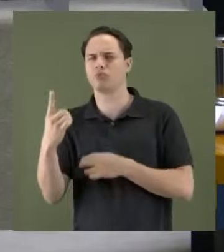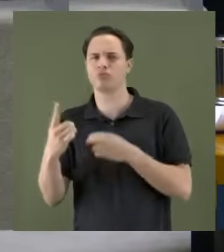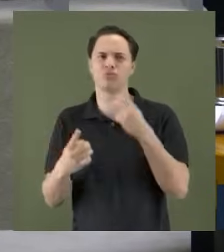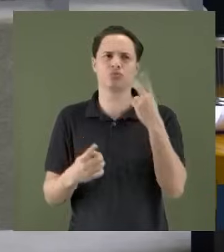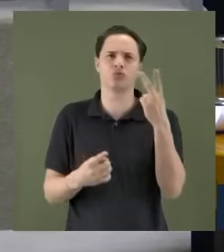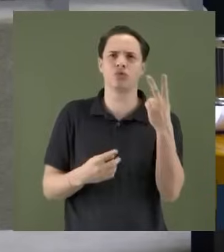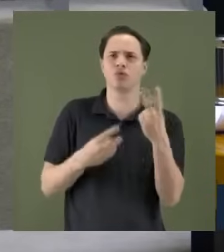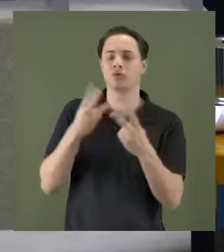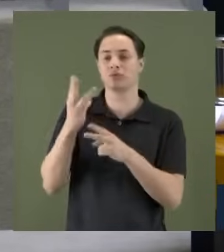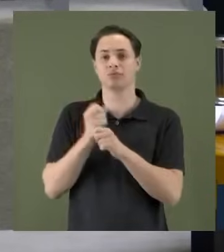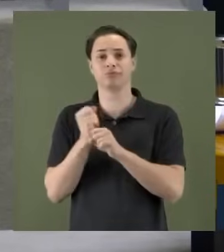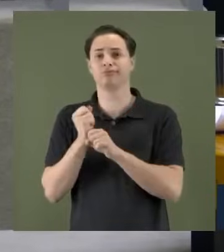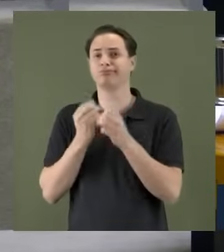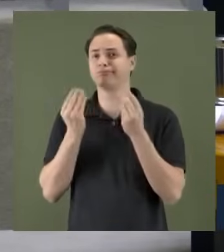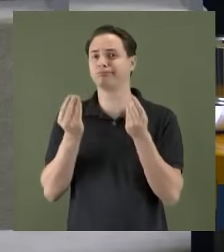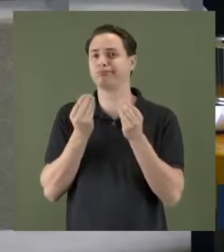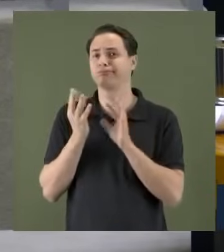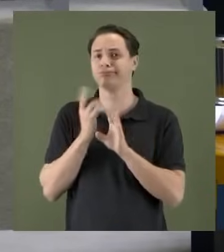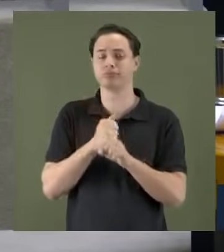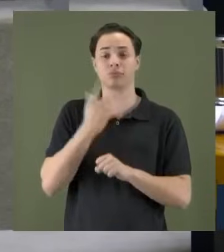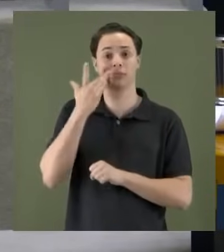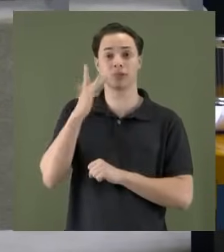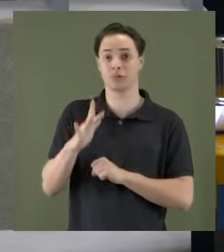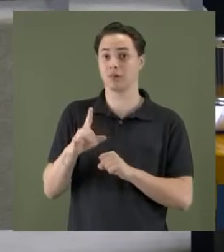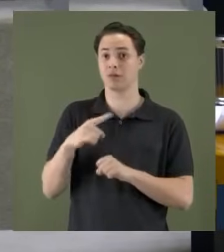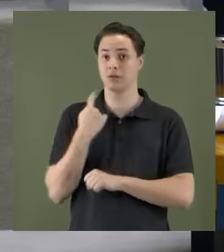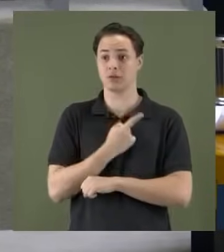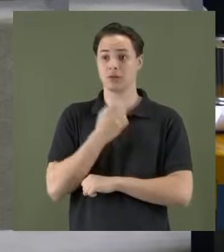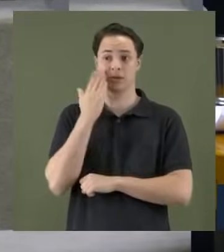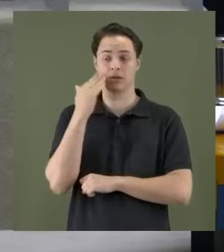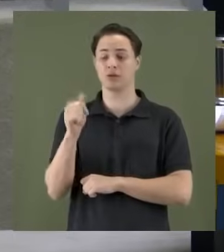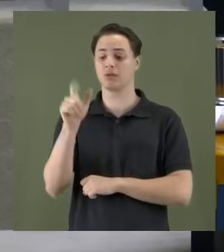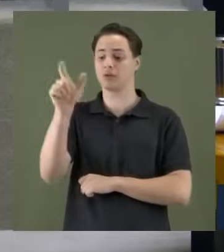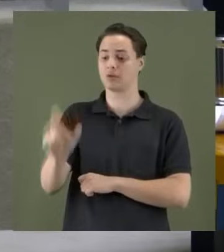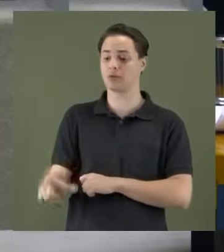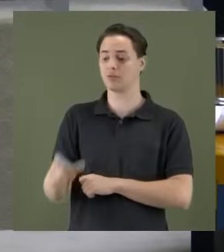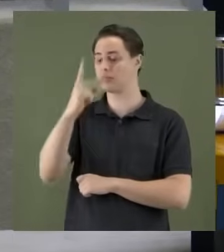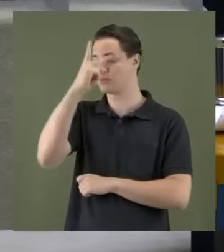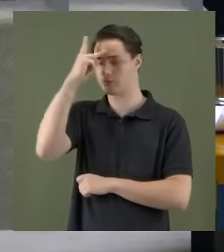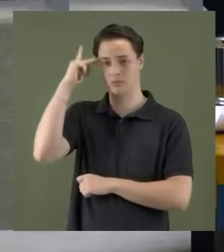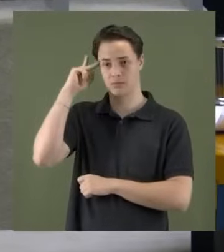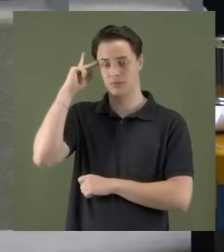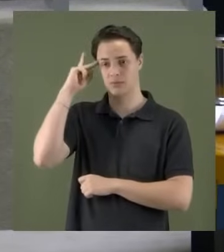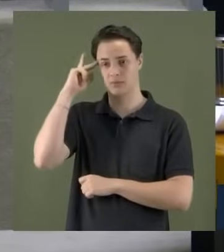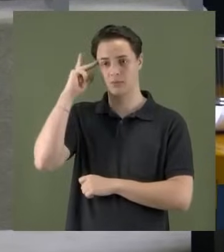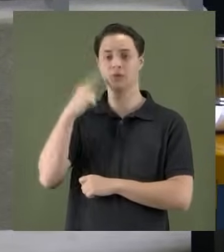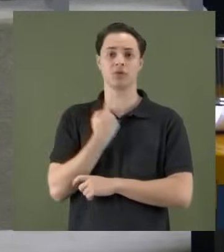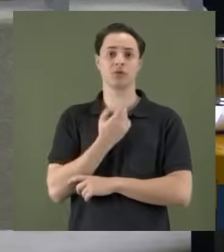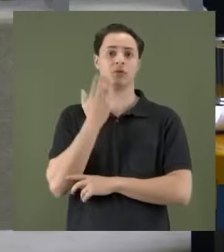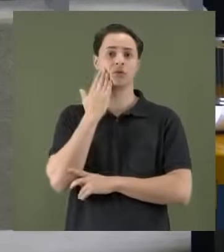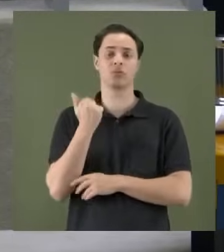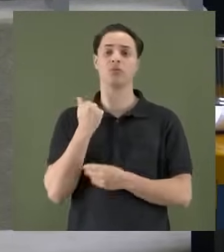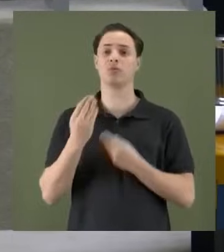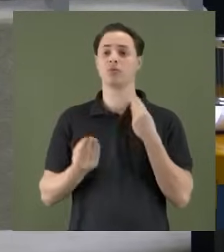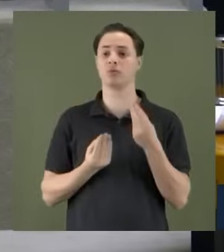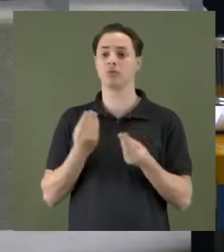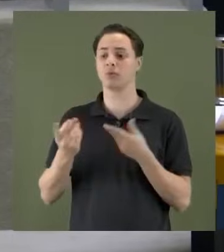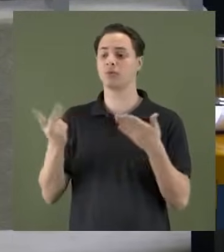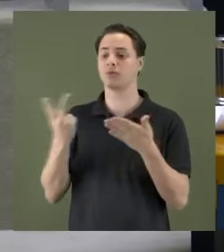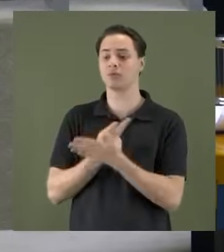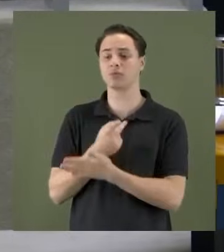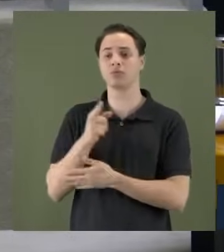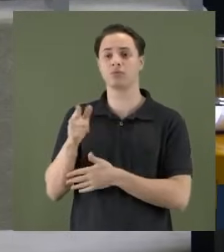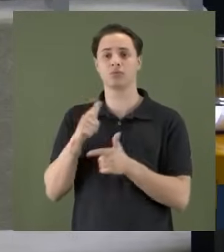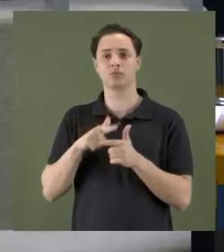anos. É inexorável. Nós sabemos quem são os personagens, nós sabemos como se deu o enredo